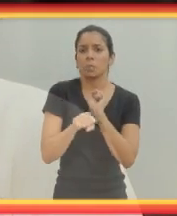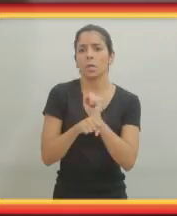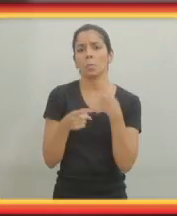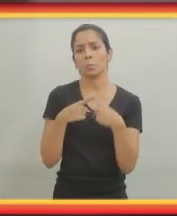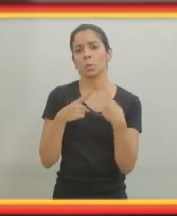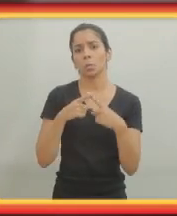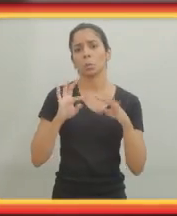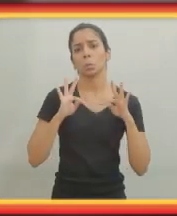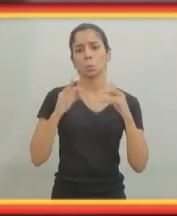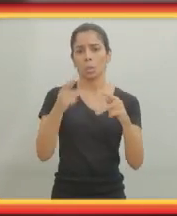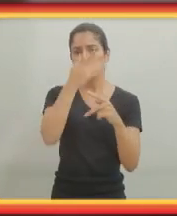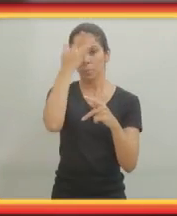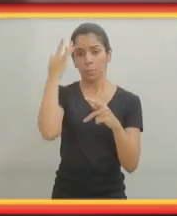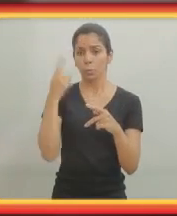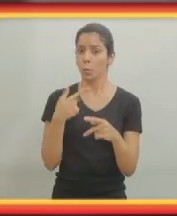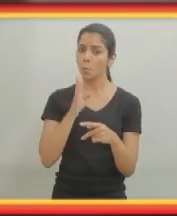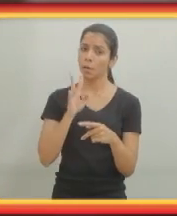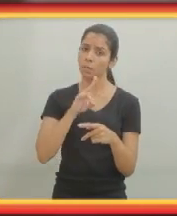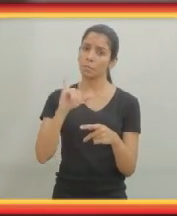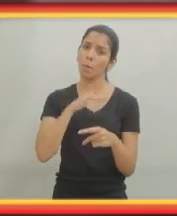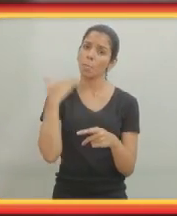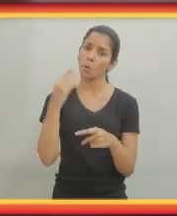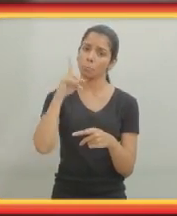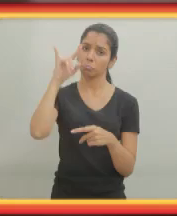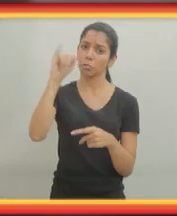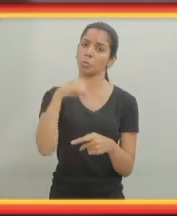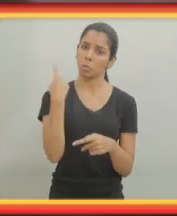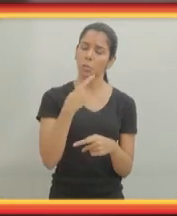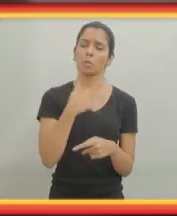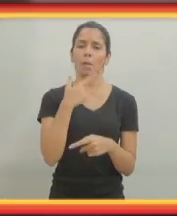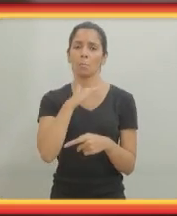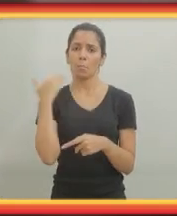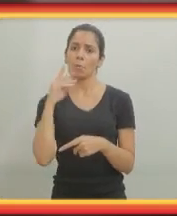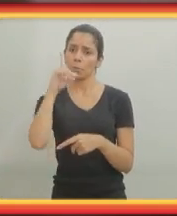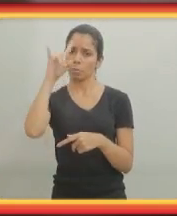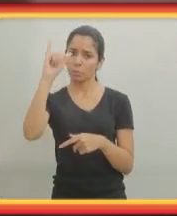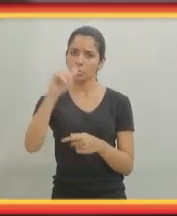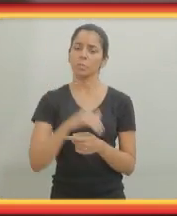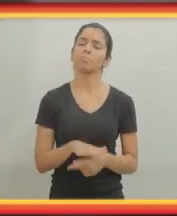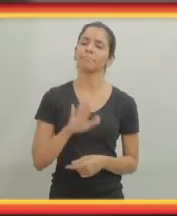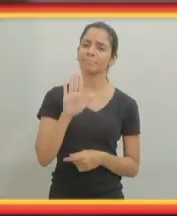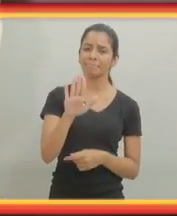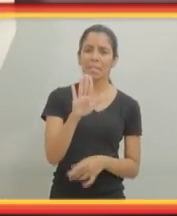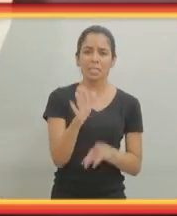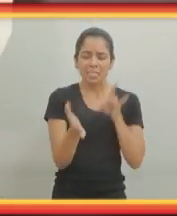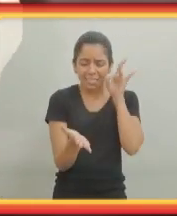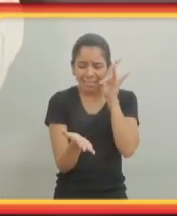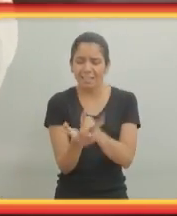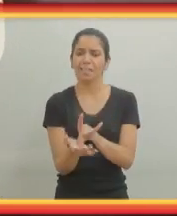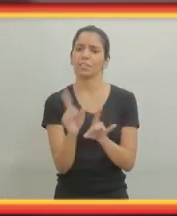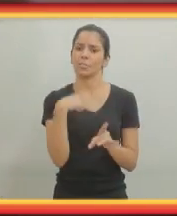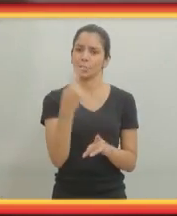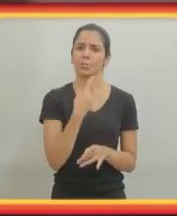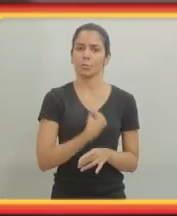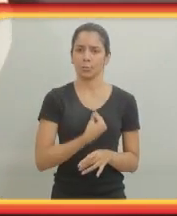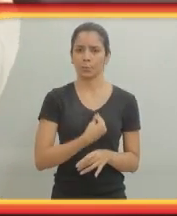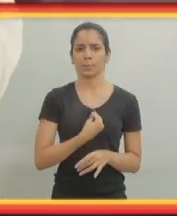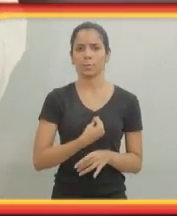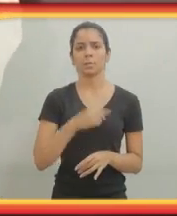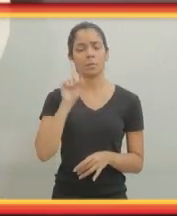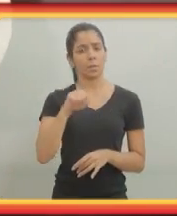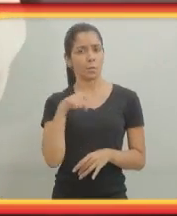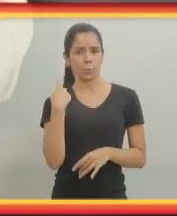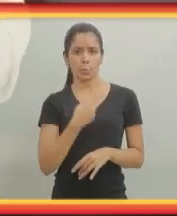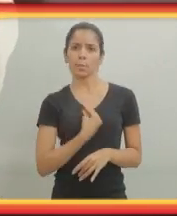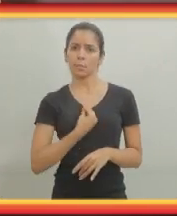esperando. Todo mundo que a gente conhece vai morrer um dia. A gente vai morrer um dia. Mas a realidade que a gente vive é